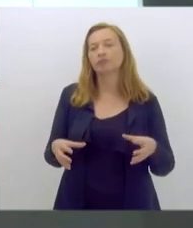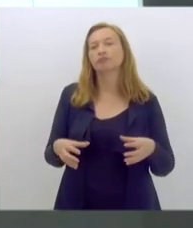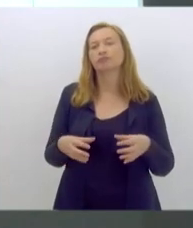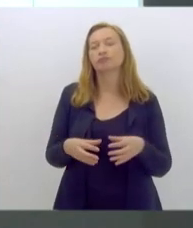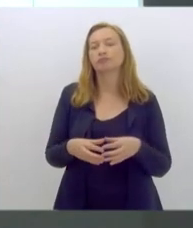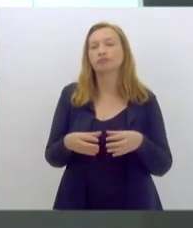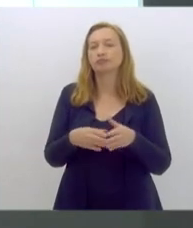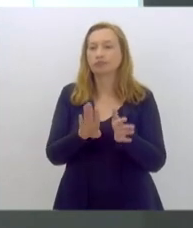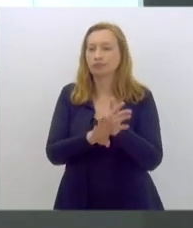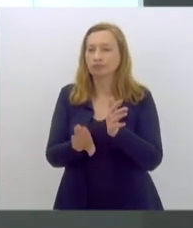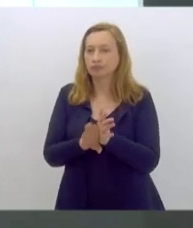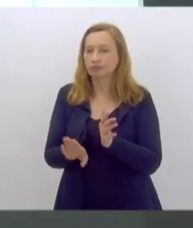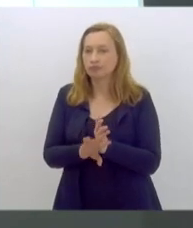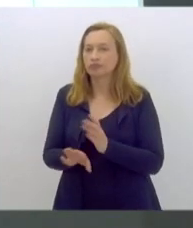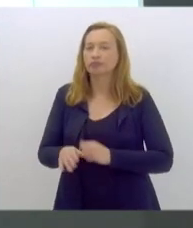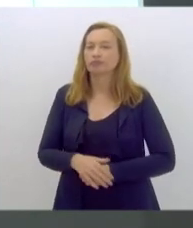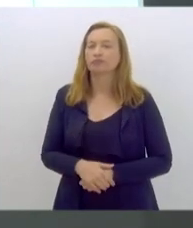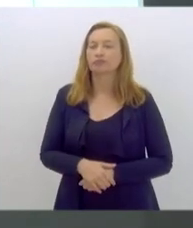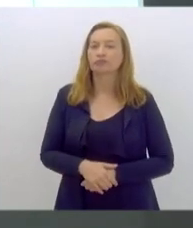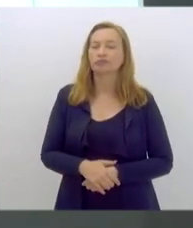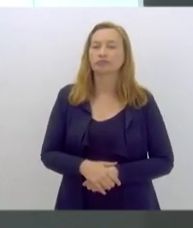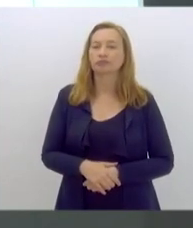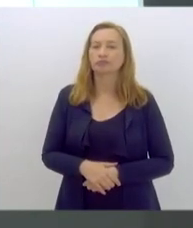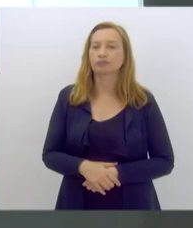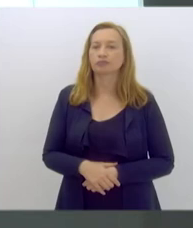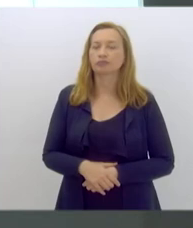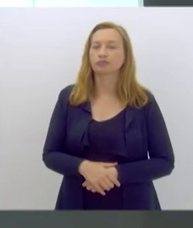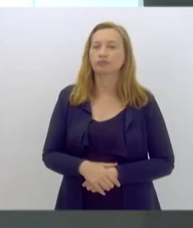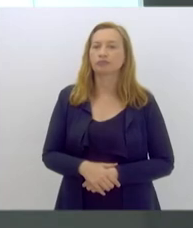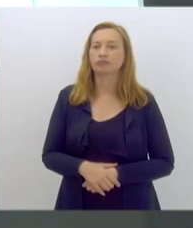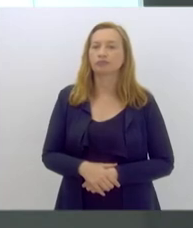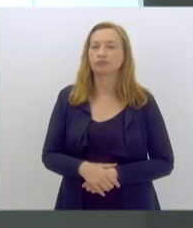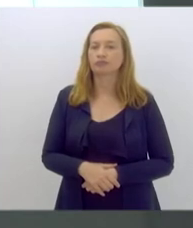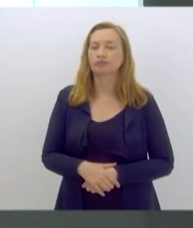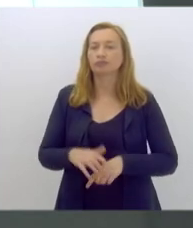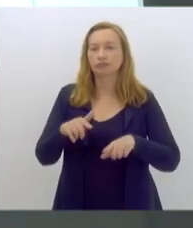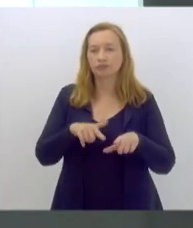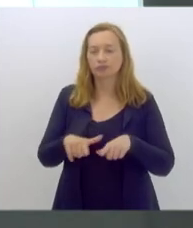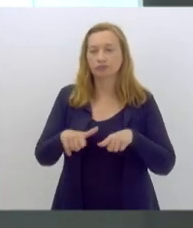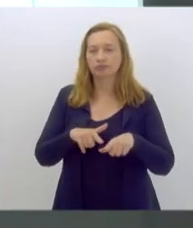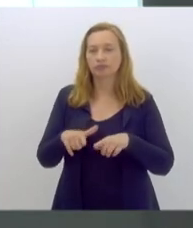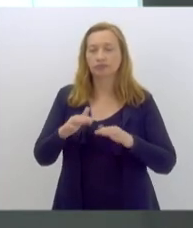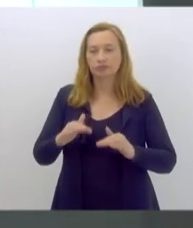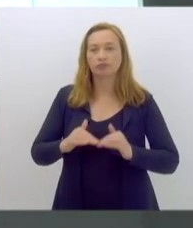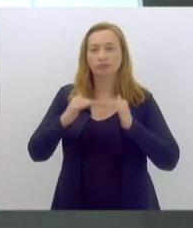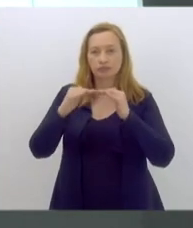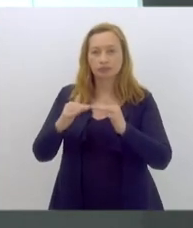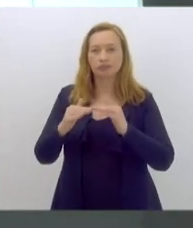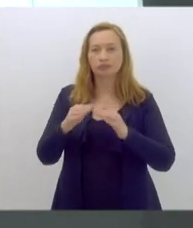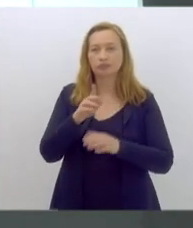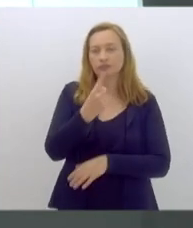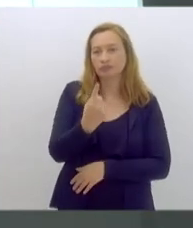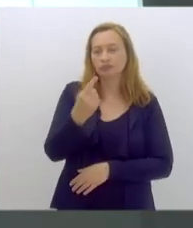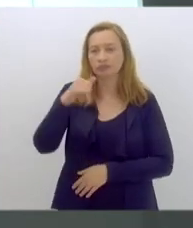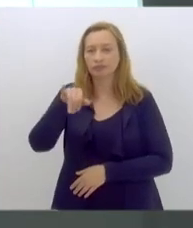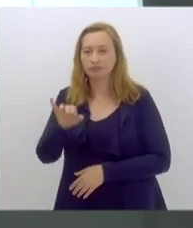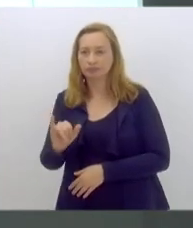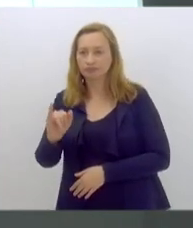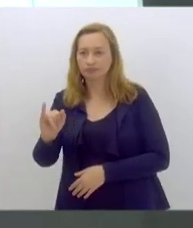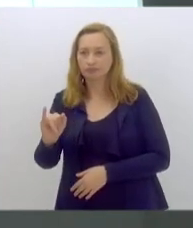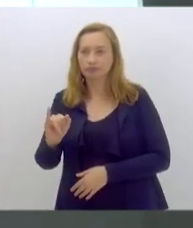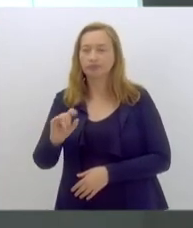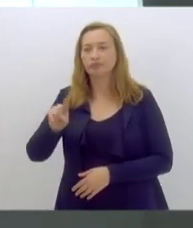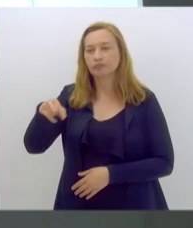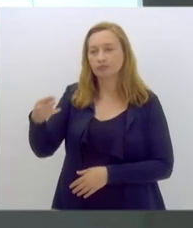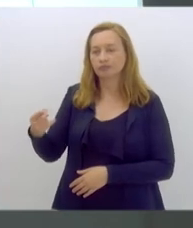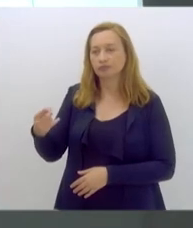a despesa de por funções que que são superiores a um bi e no outro quadro abaixo de